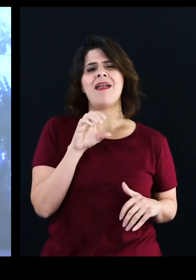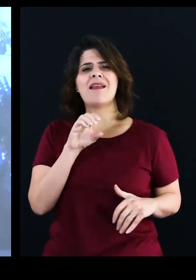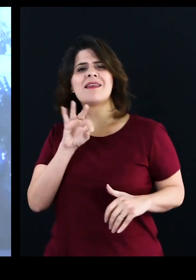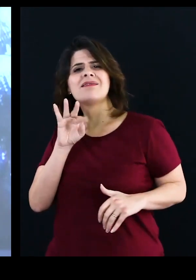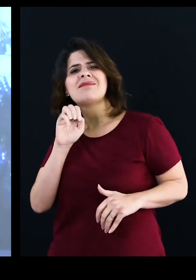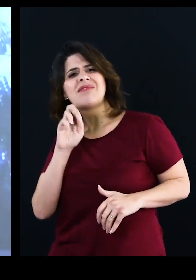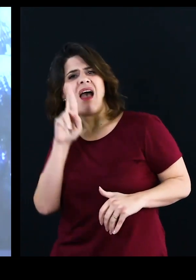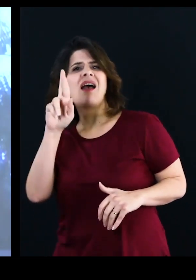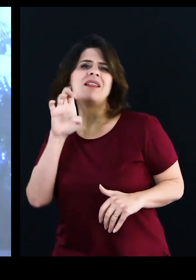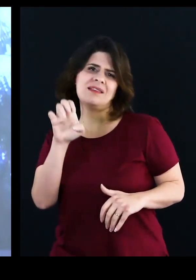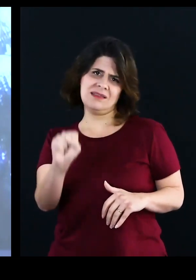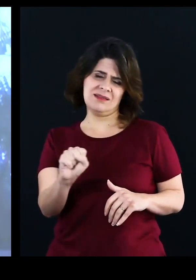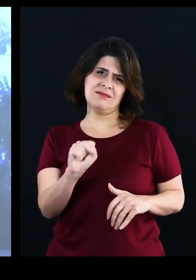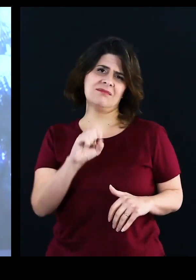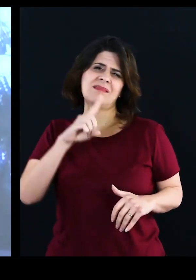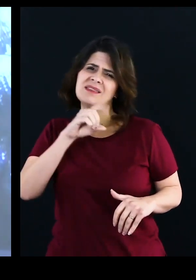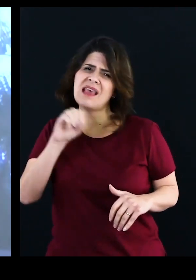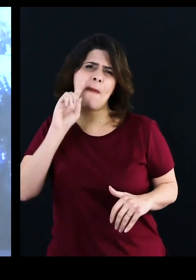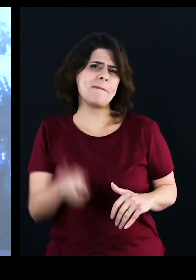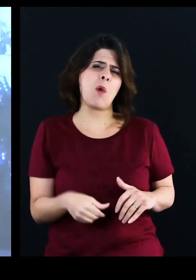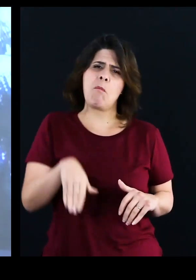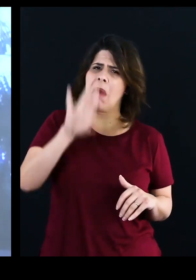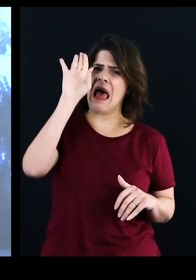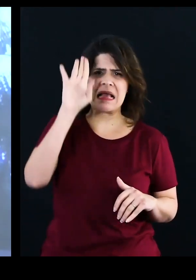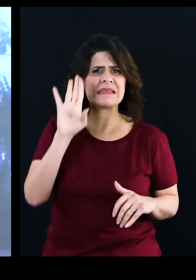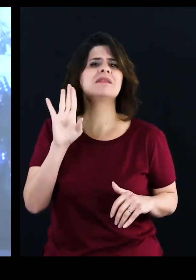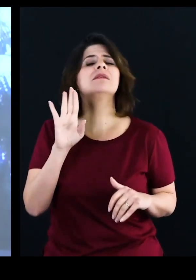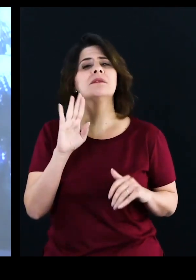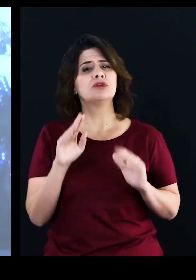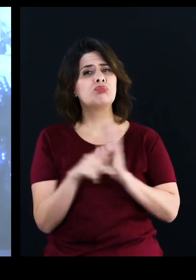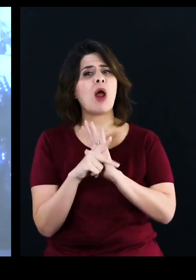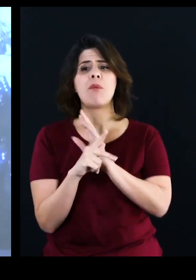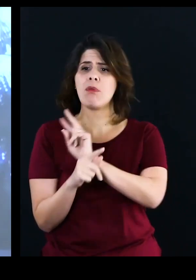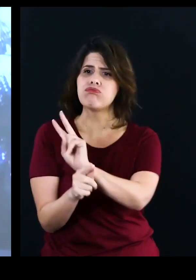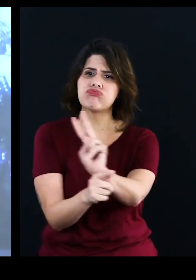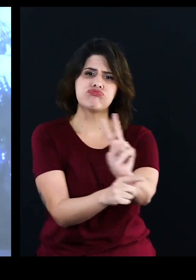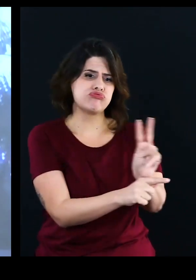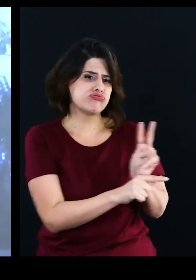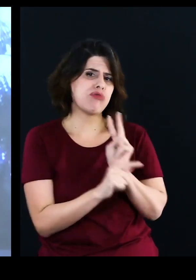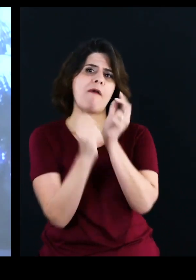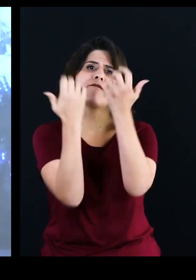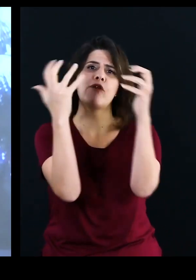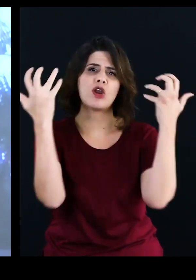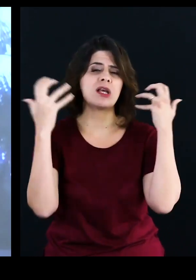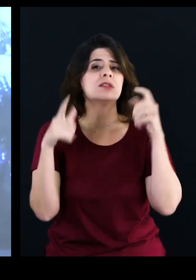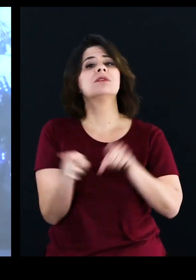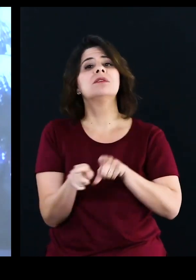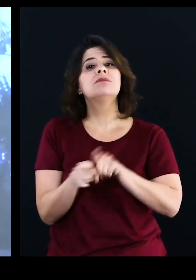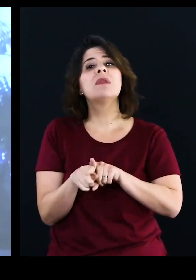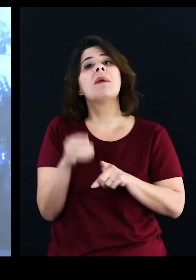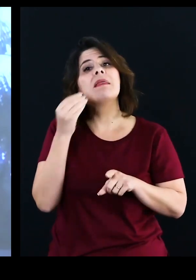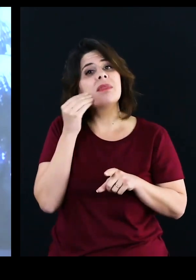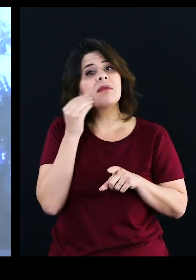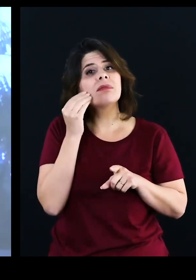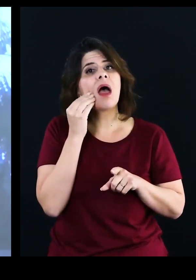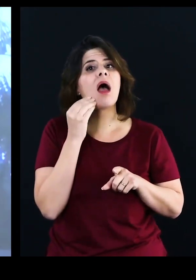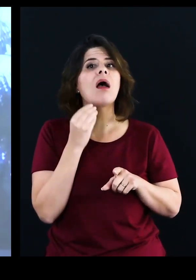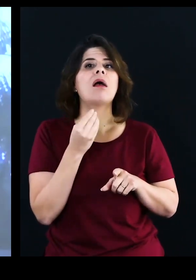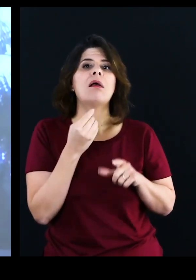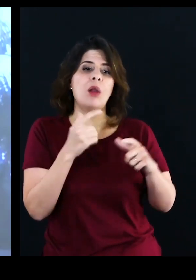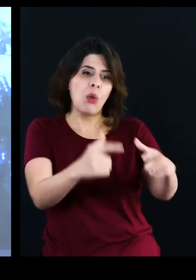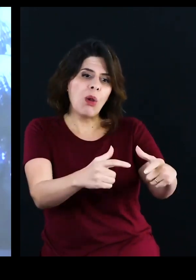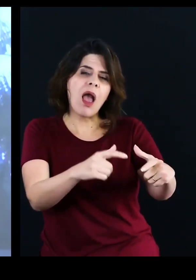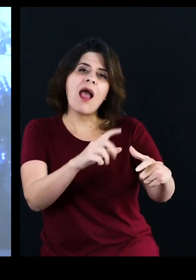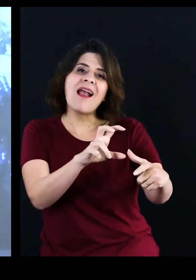um eixo de atuação de adoção e proteção e recuperação de mais 500 mil hectares